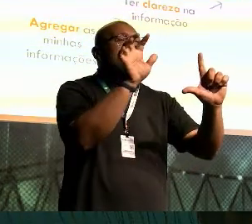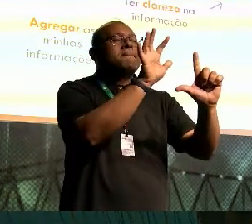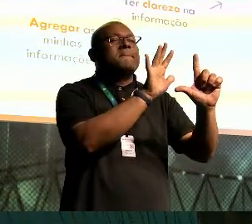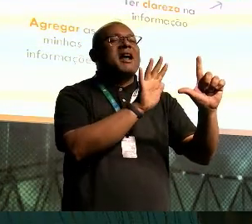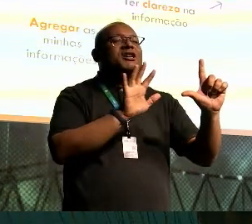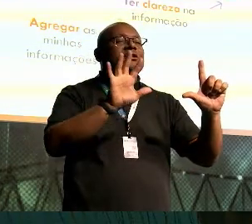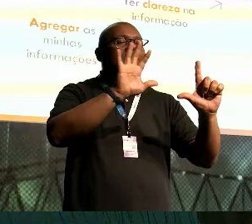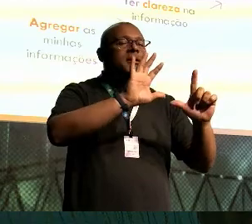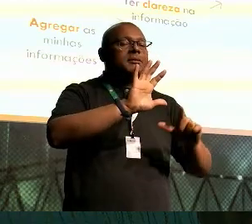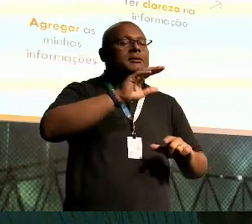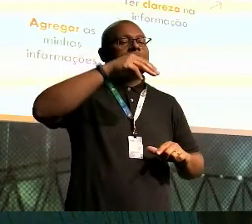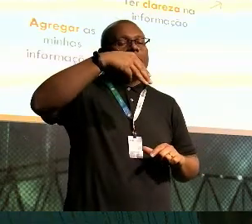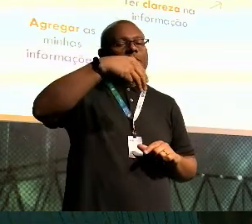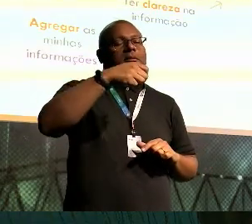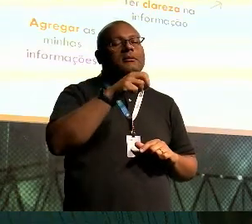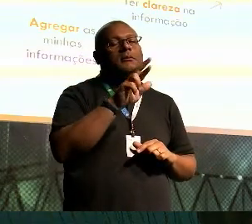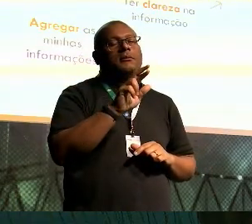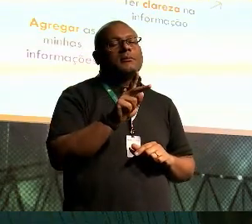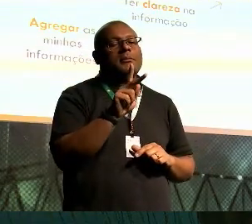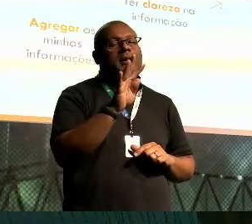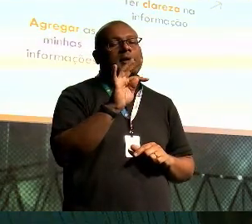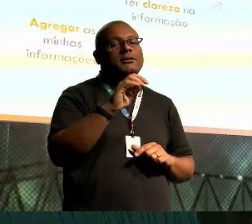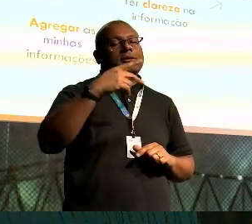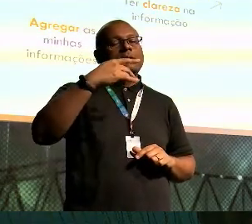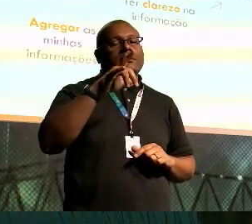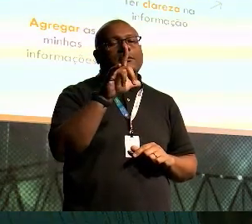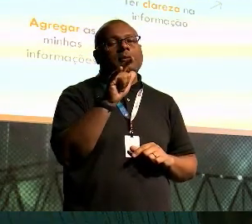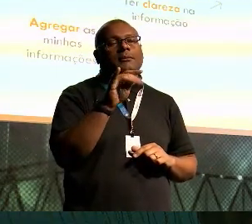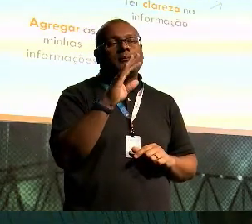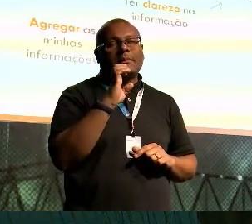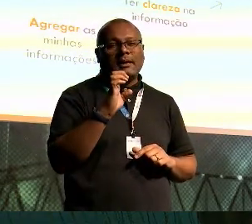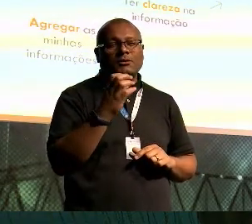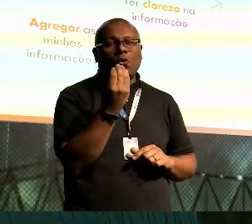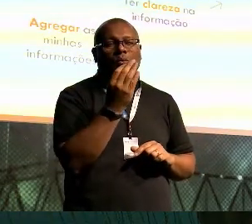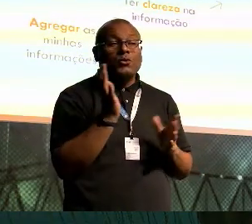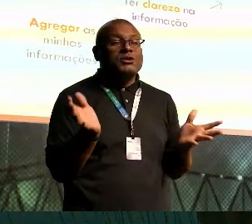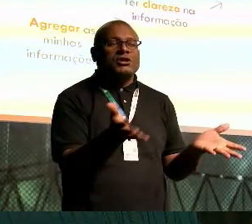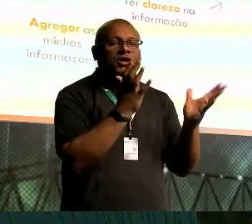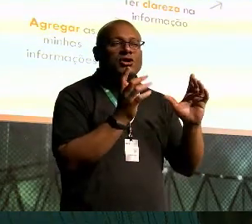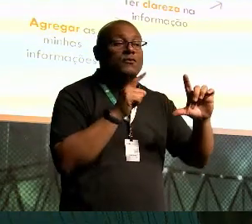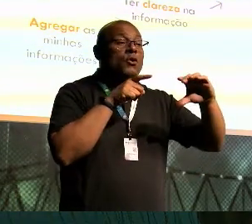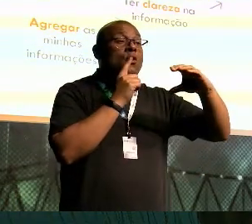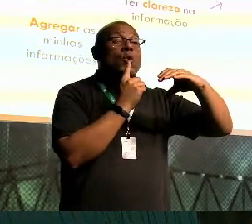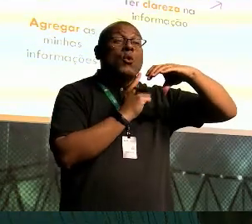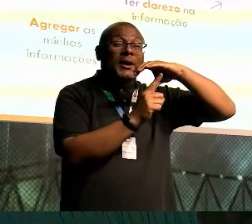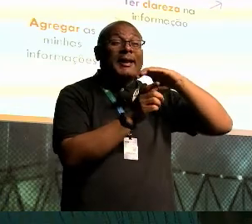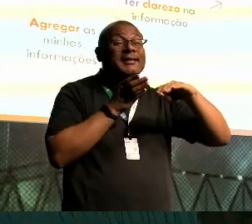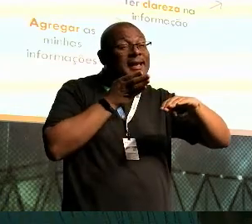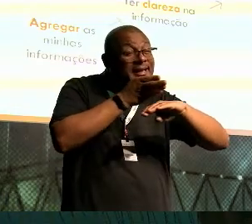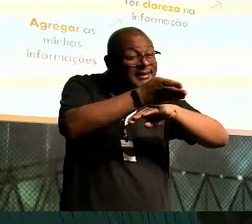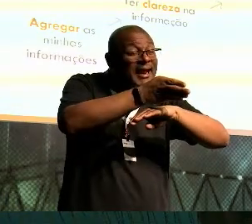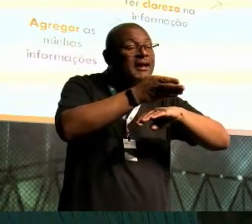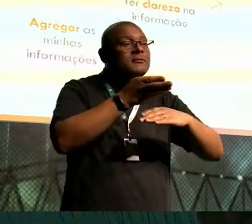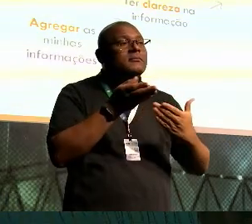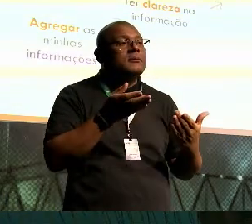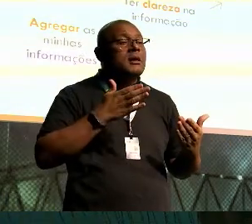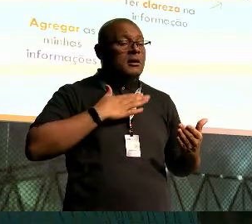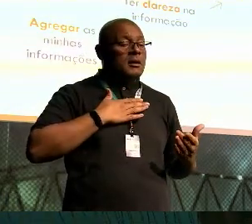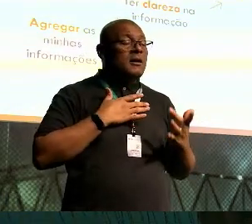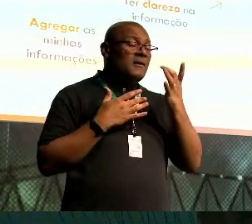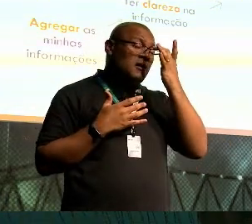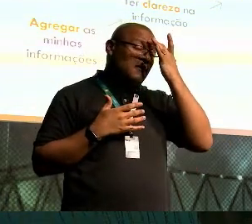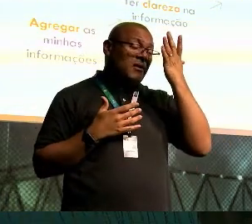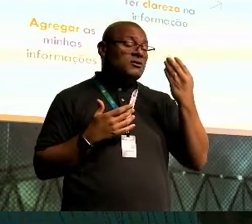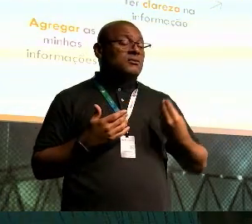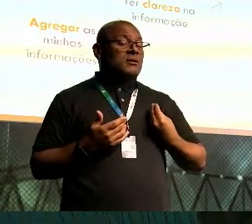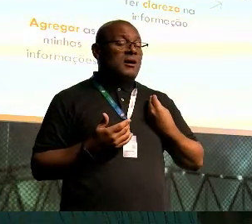essas informações, como que eu faço o usuário agir. E, por fim, ter facilidade na minha vida